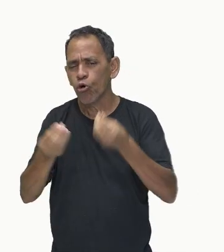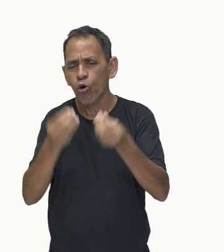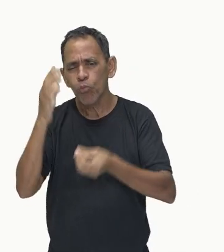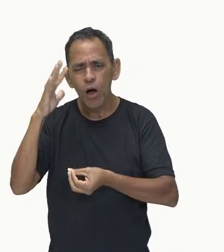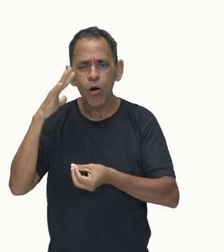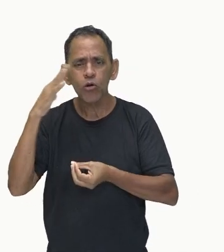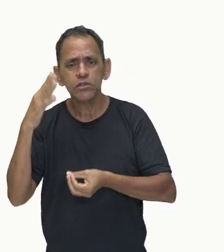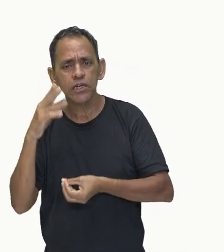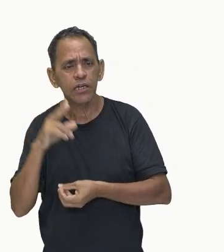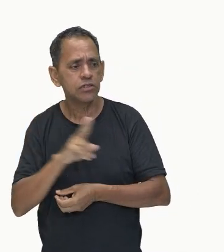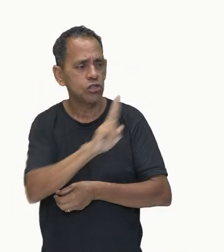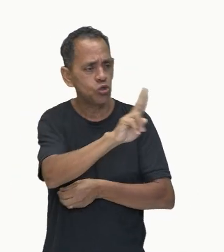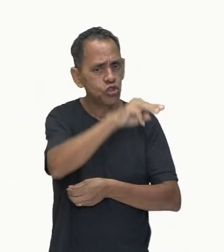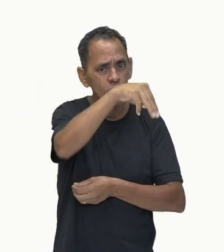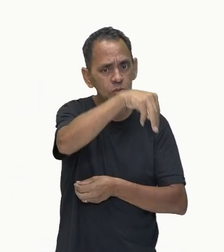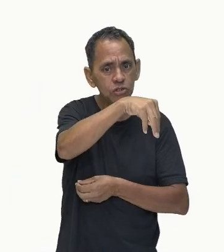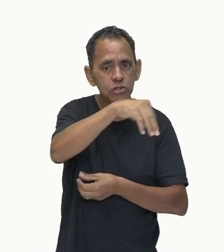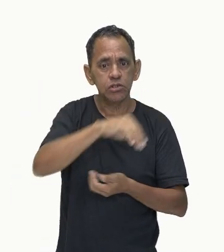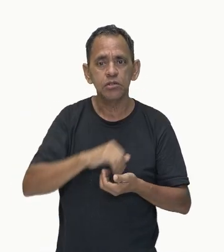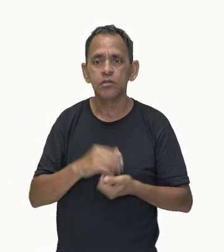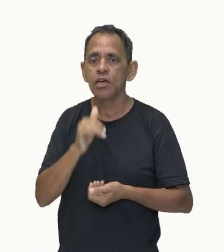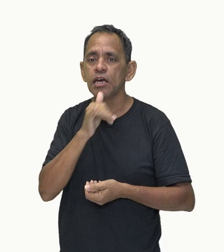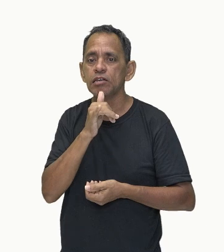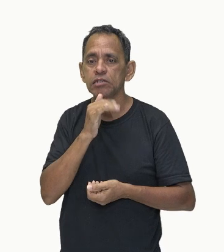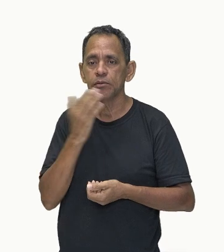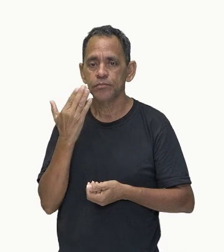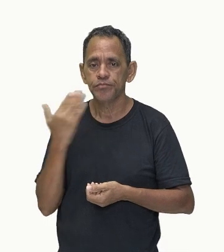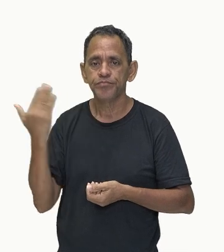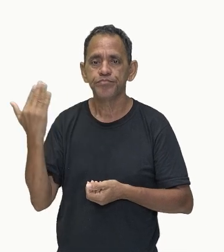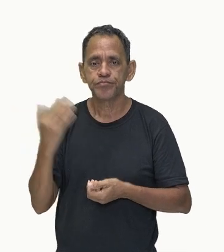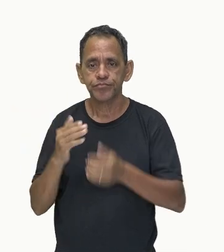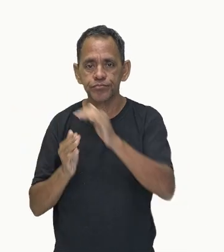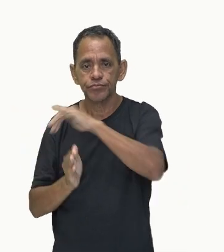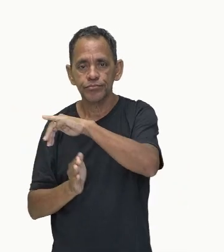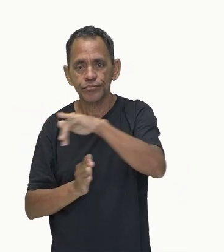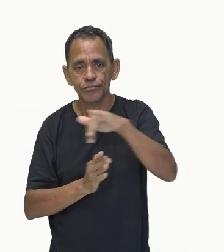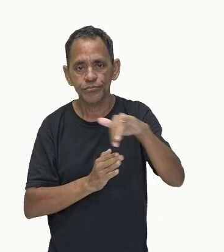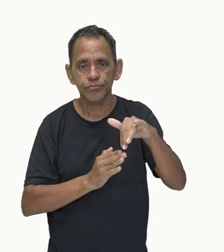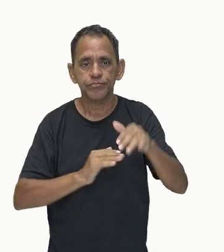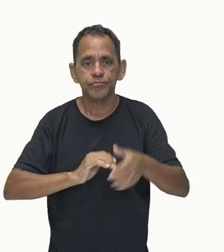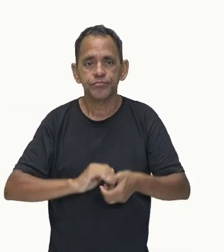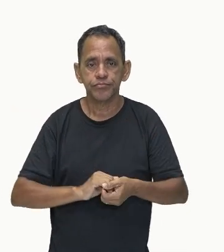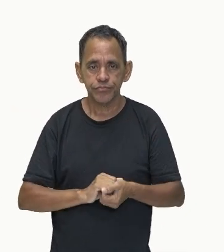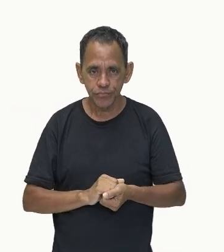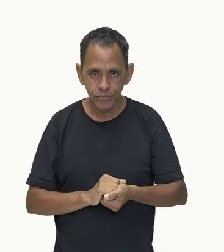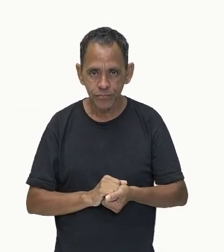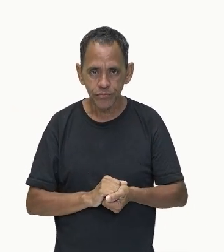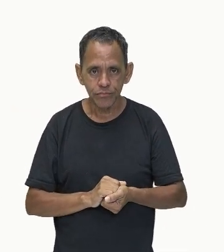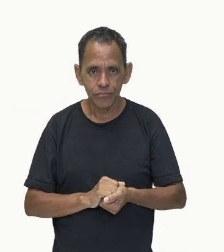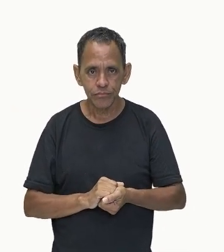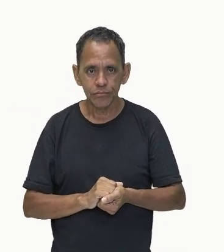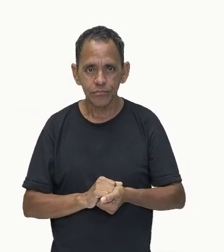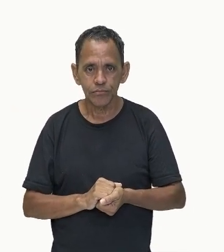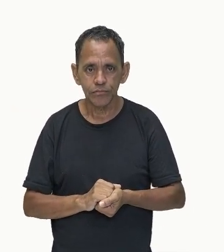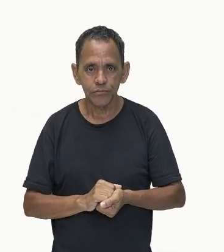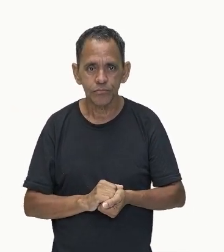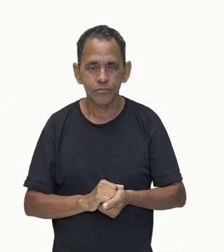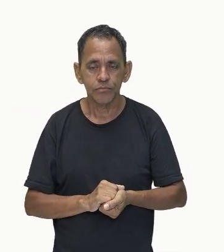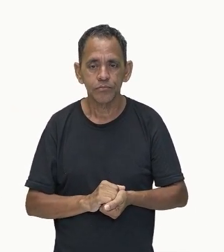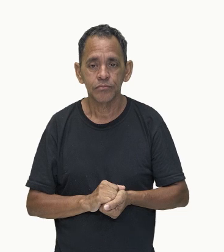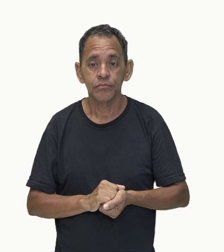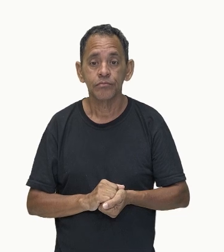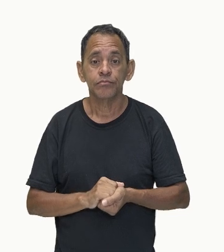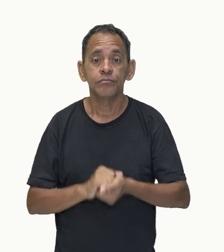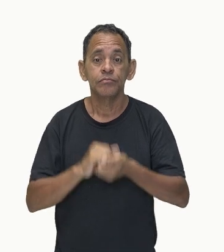ao nosso exemplo, né? O exemplo resolvido para o trabalho. Bem, aqui,